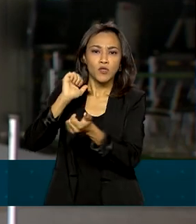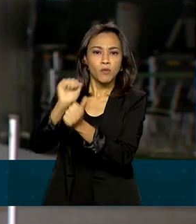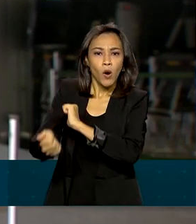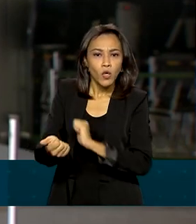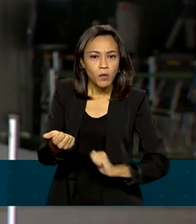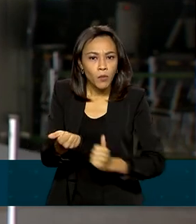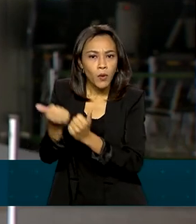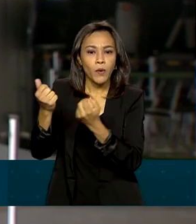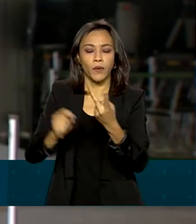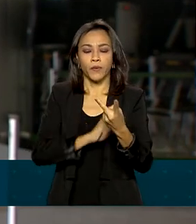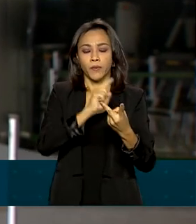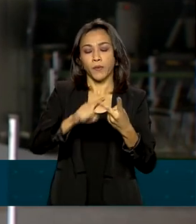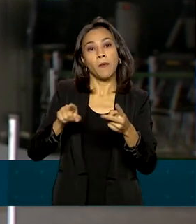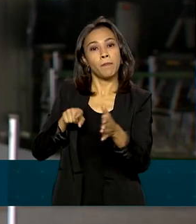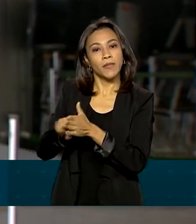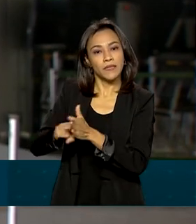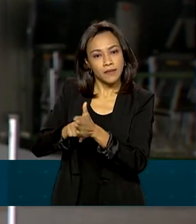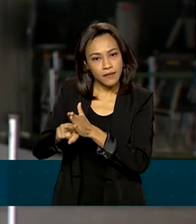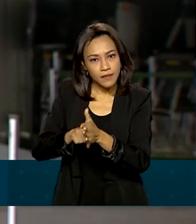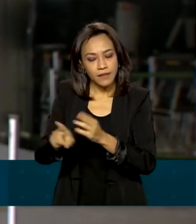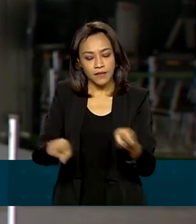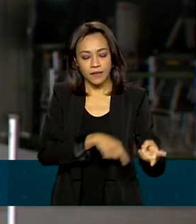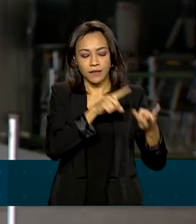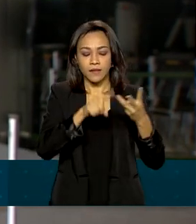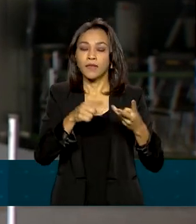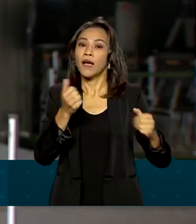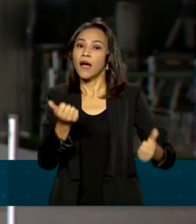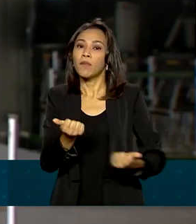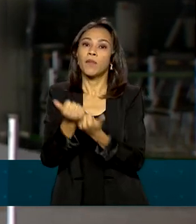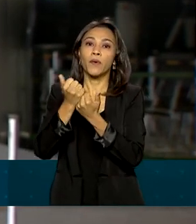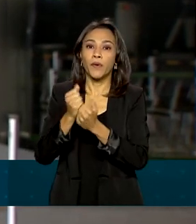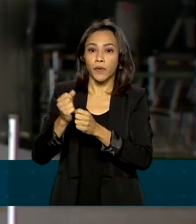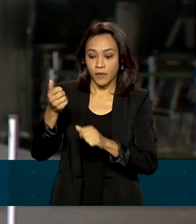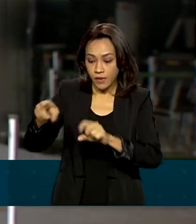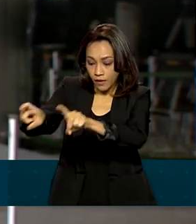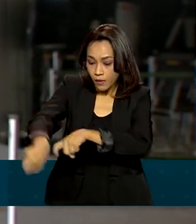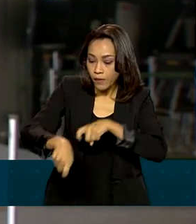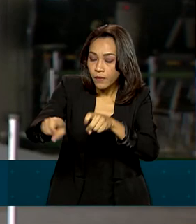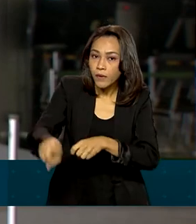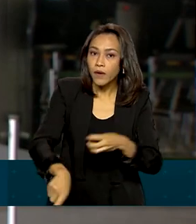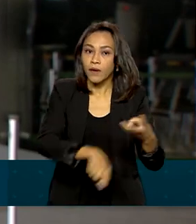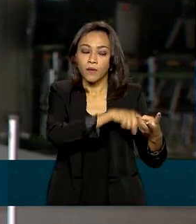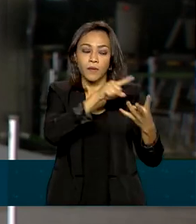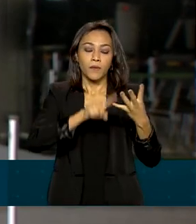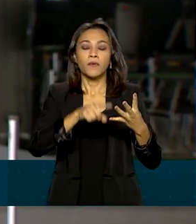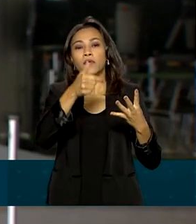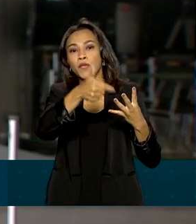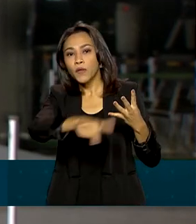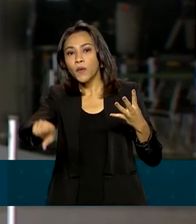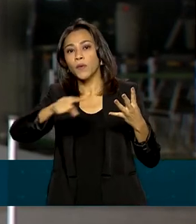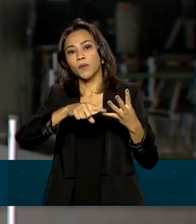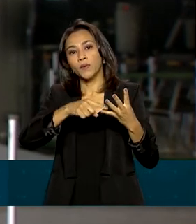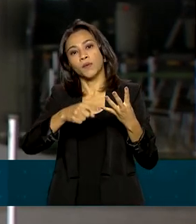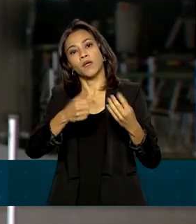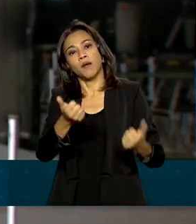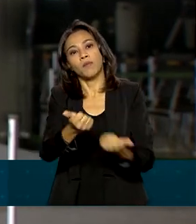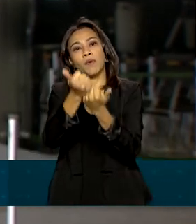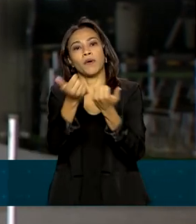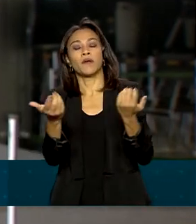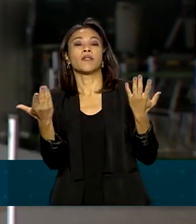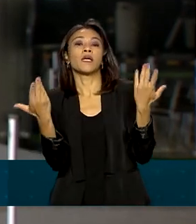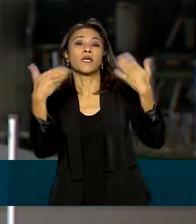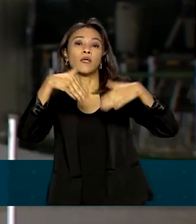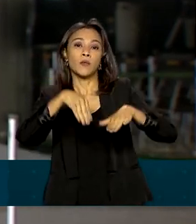Esporte escolar o Bolsa de iniciação científica auxílio inclusão produtiva rural de outros que facilitam a inclusão no mercado de trabalho